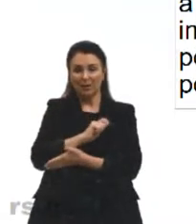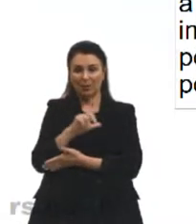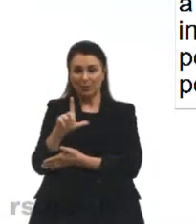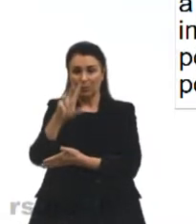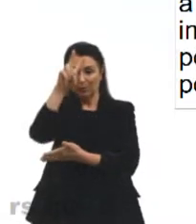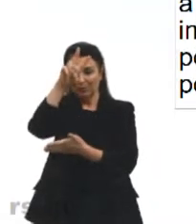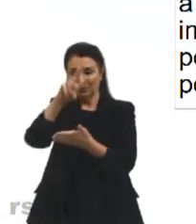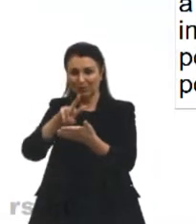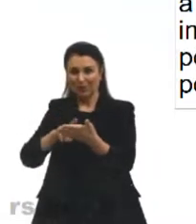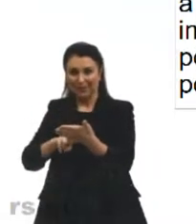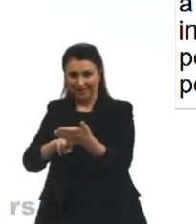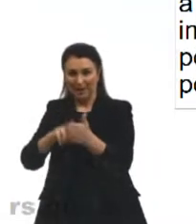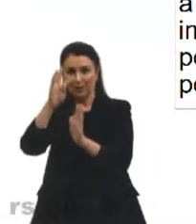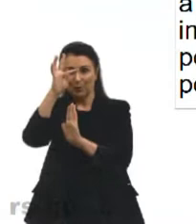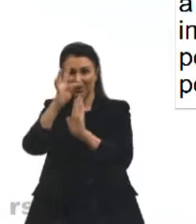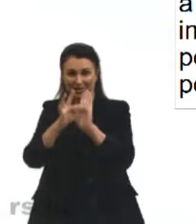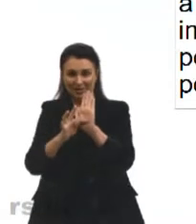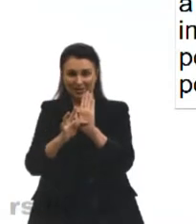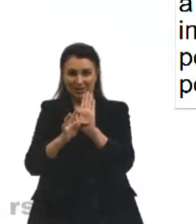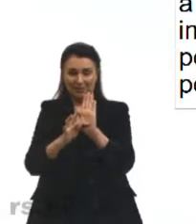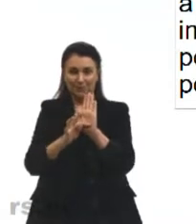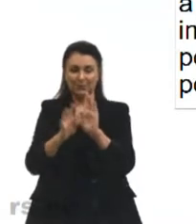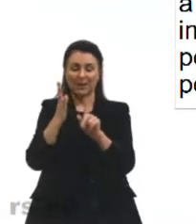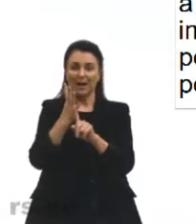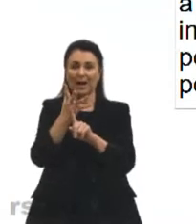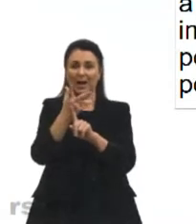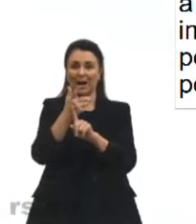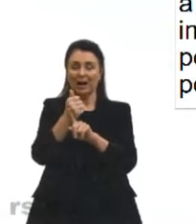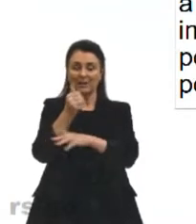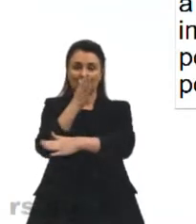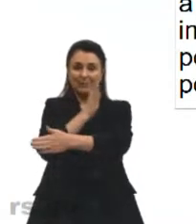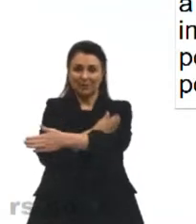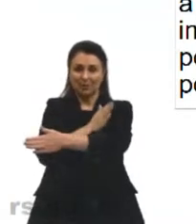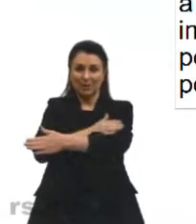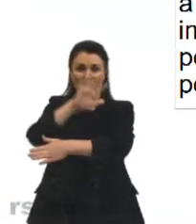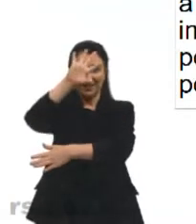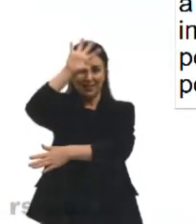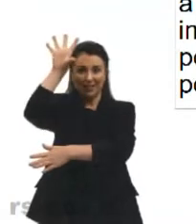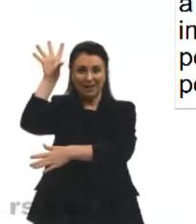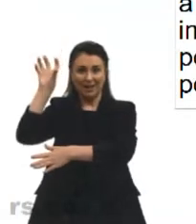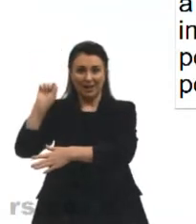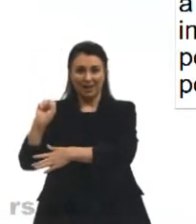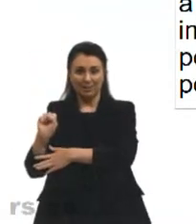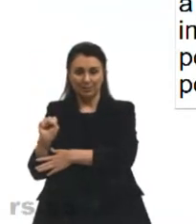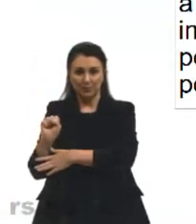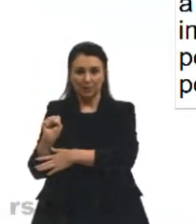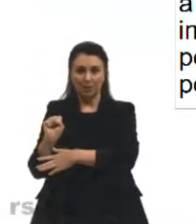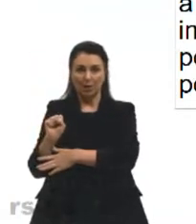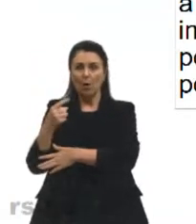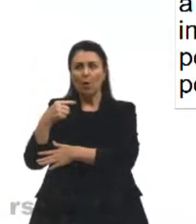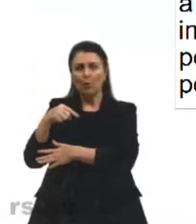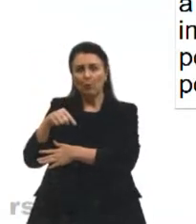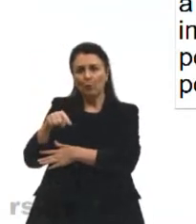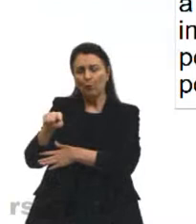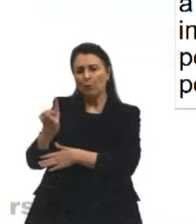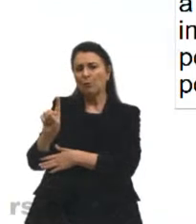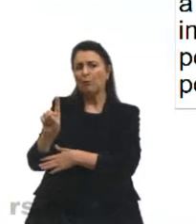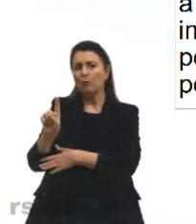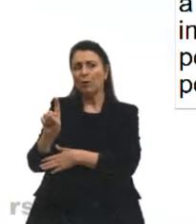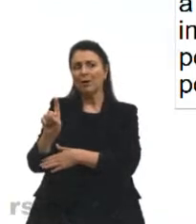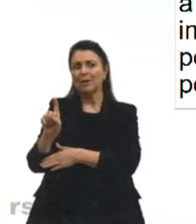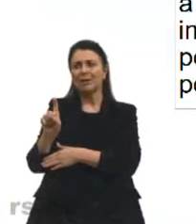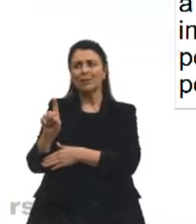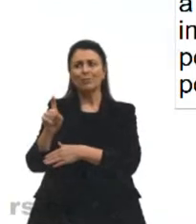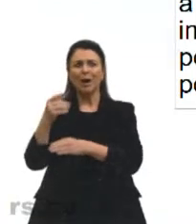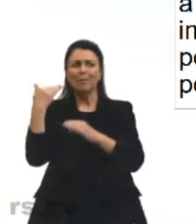vocês o texto da questão a arte pré-histórica africana foi incontestavelmente um veículo de